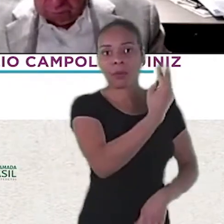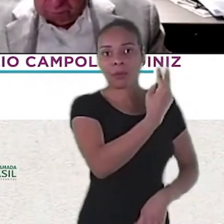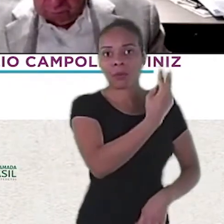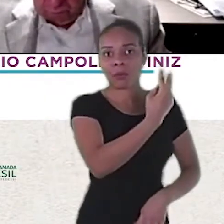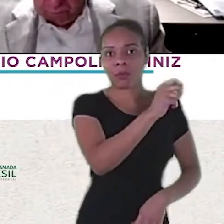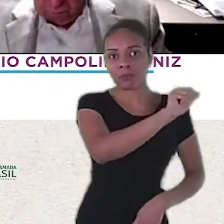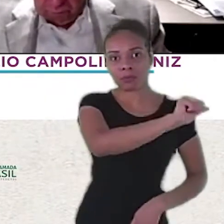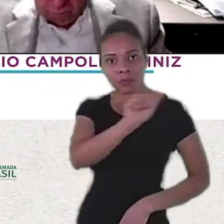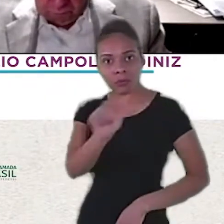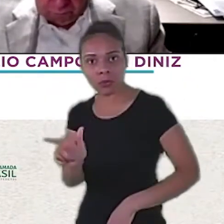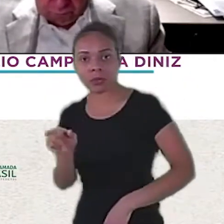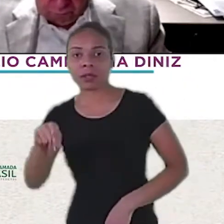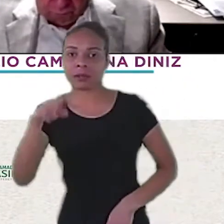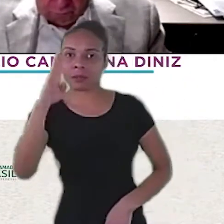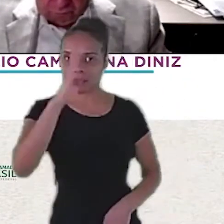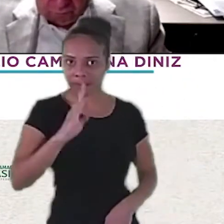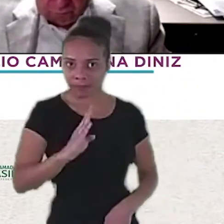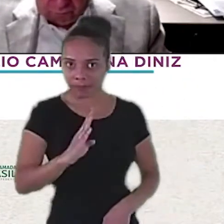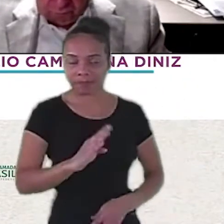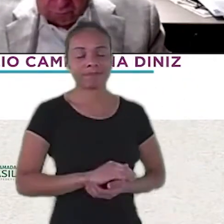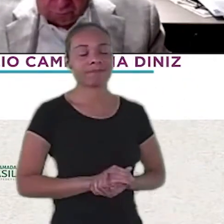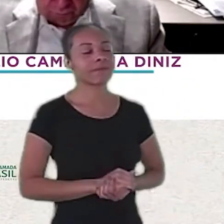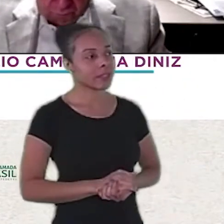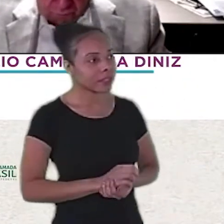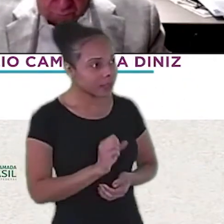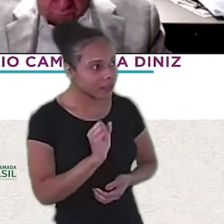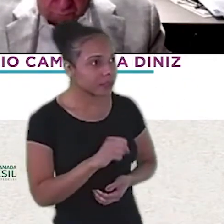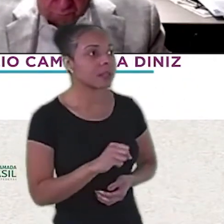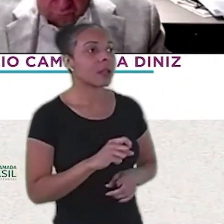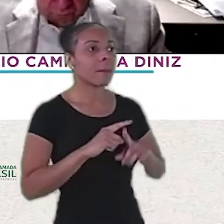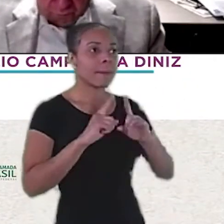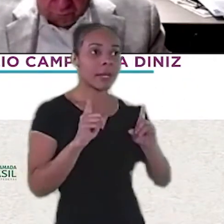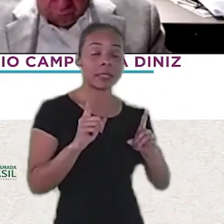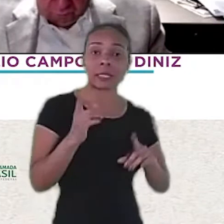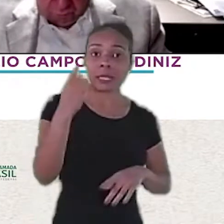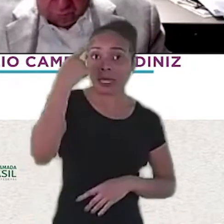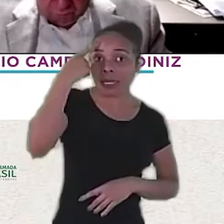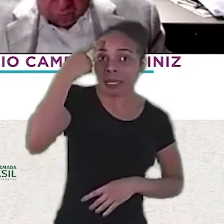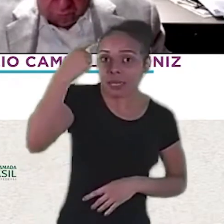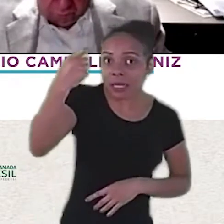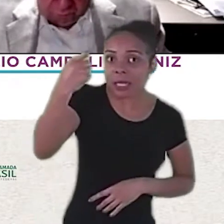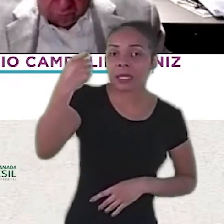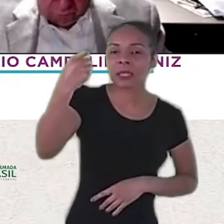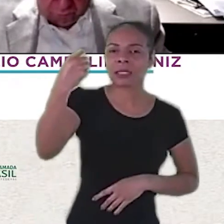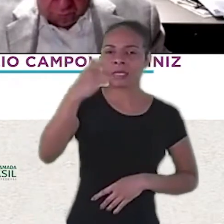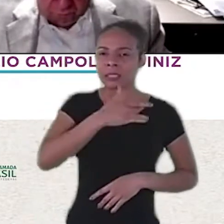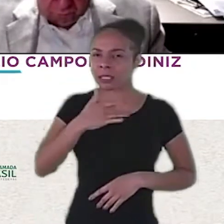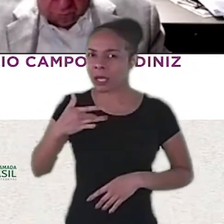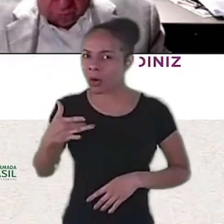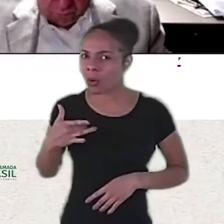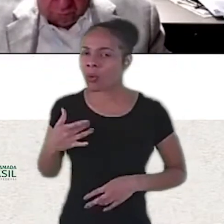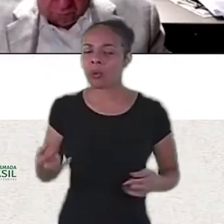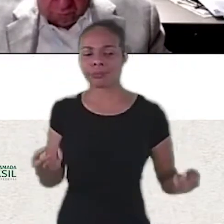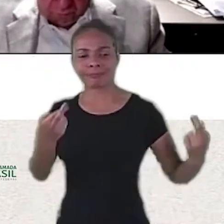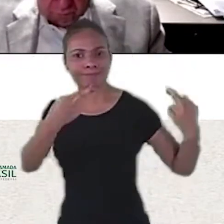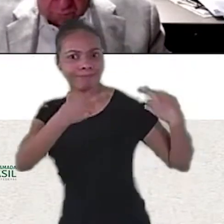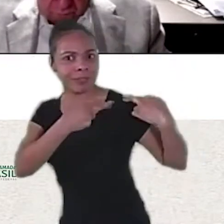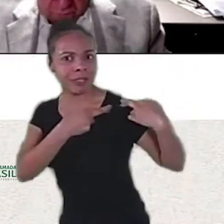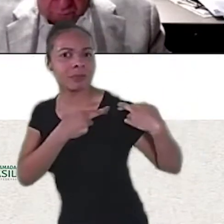ideia de que a saúde é responsabilidade do Estado, você reduz